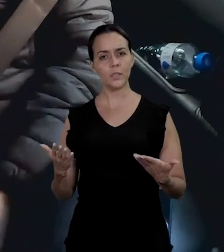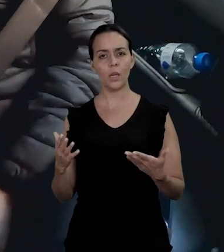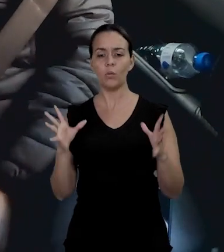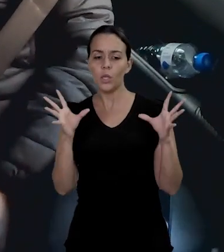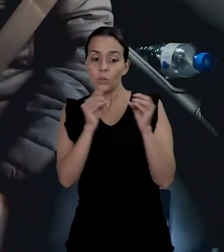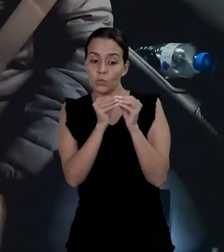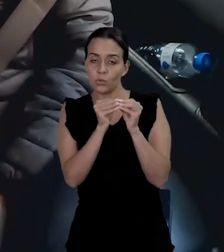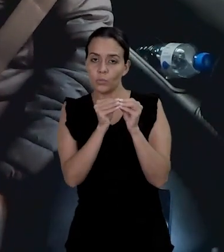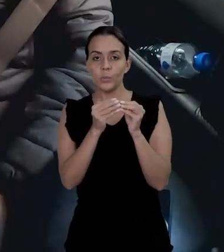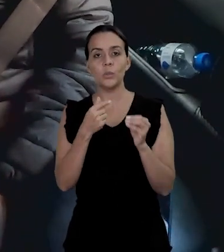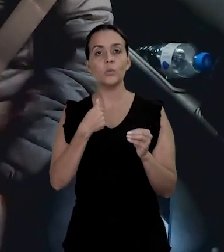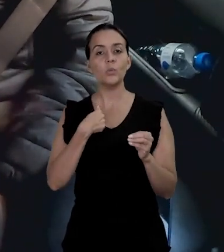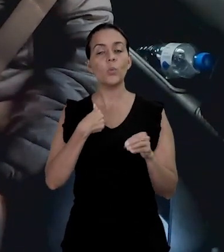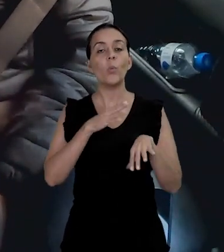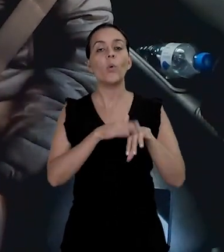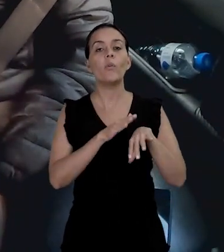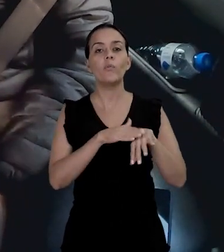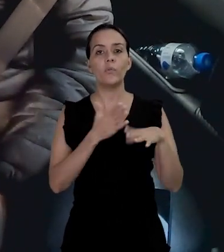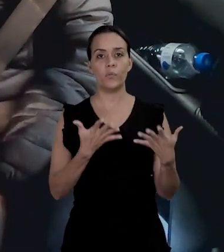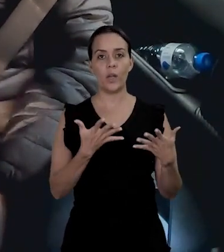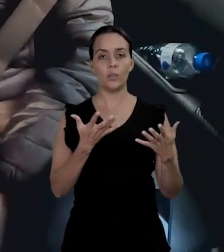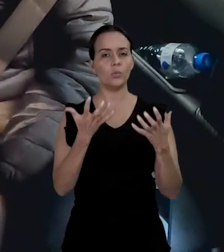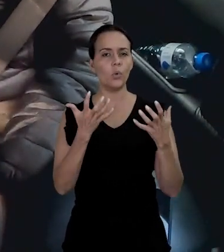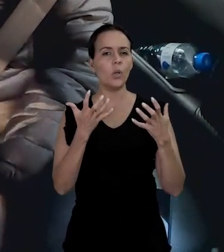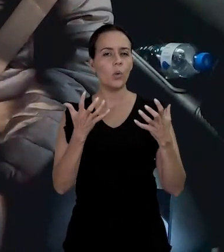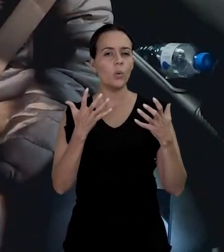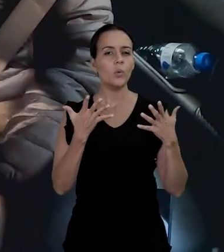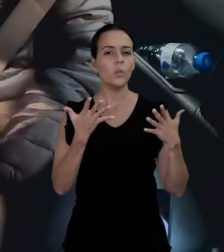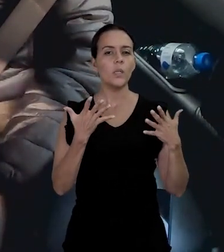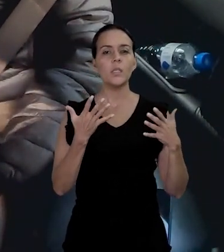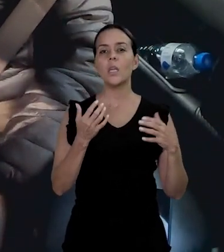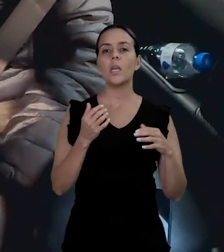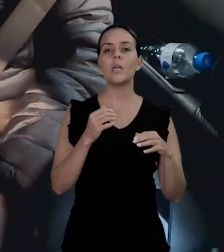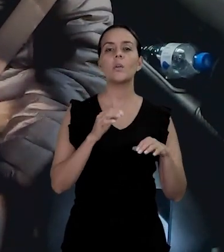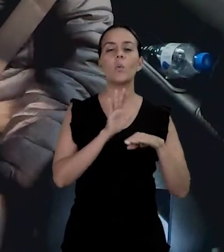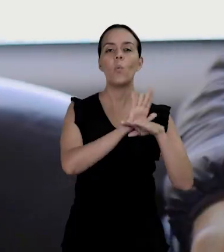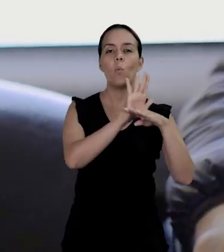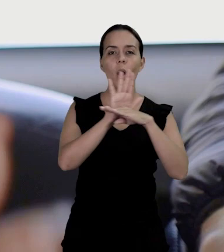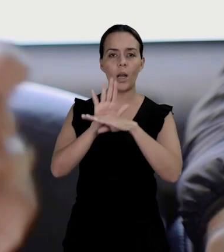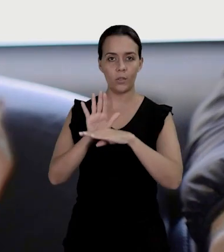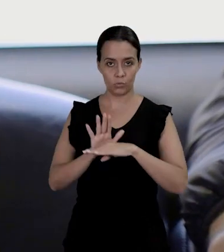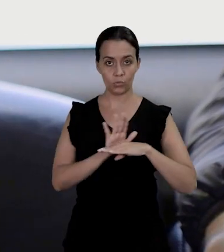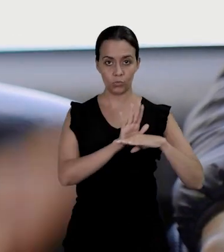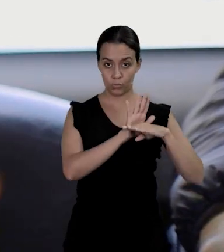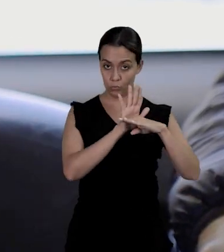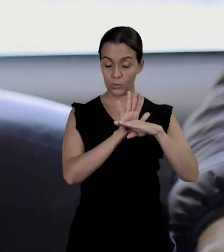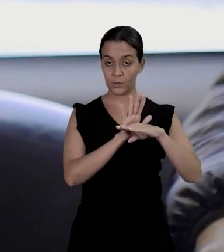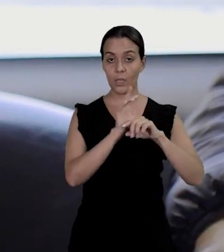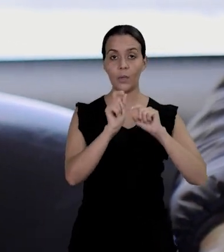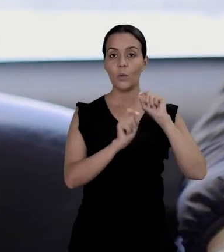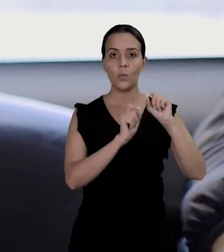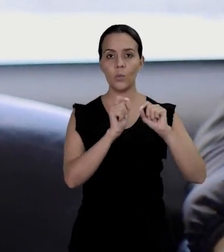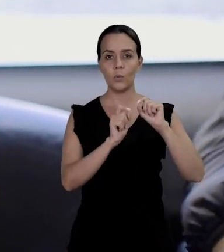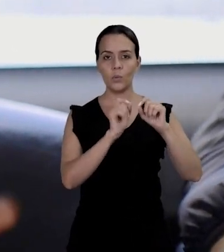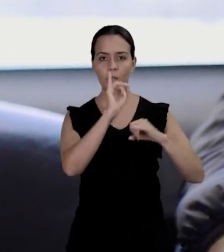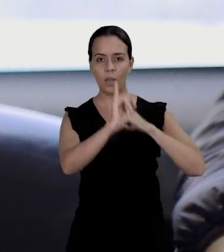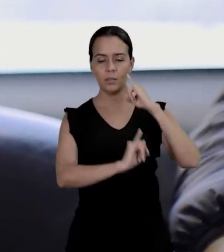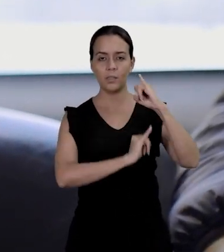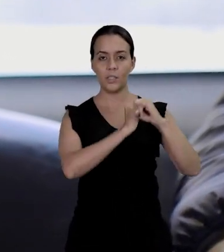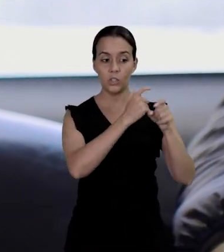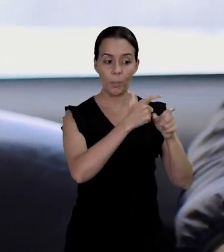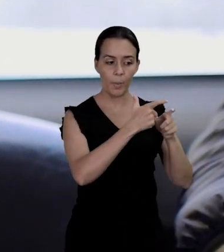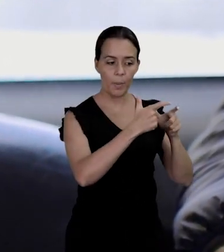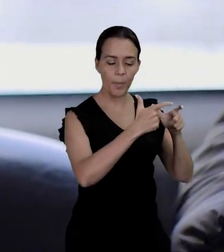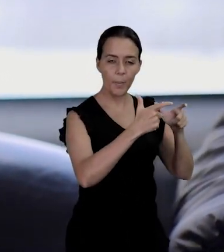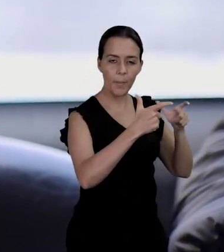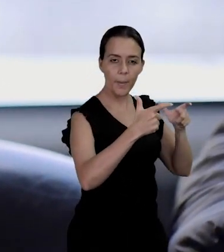o avanço da tecnologia e da internet, de atingirem aí sua maior e melhor potência. E também, a questão da